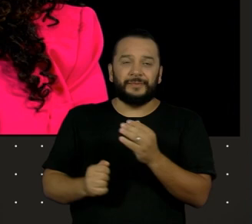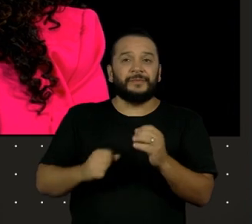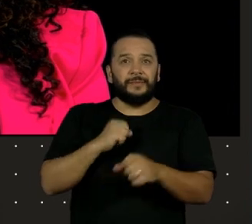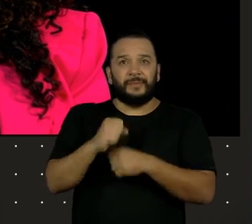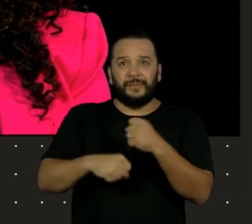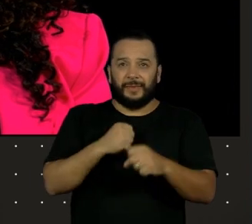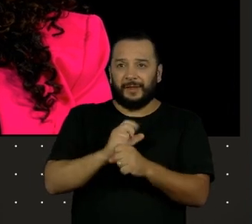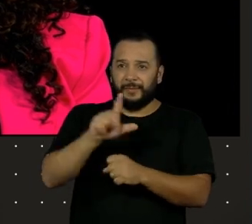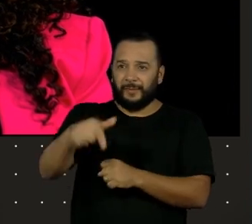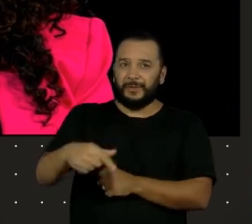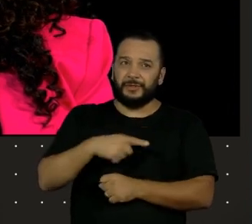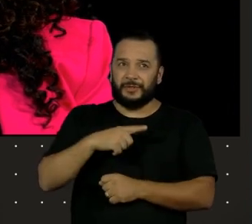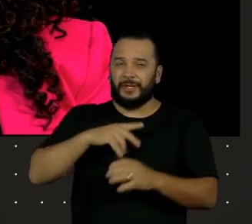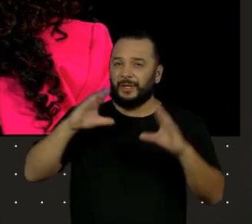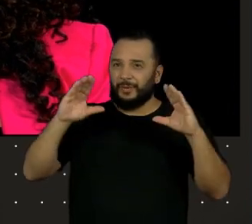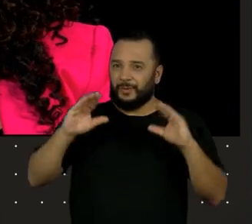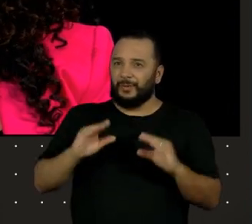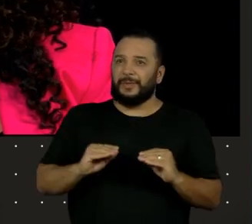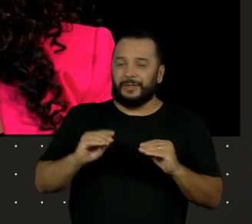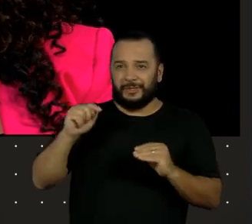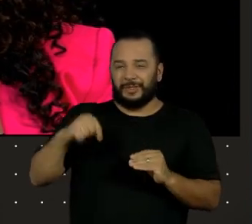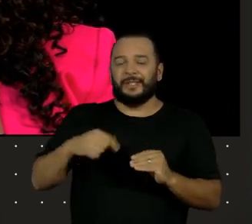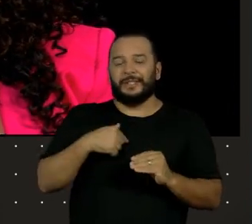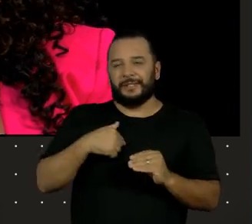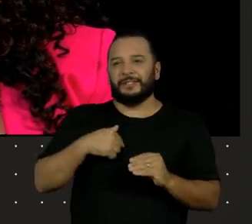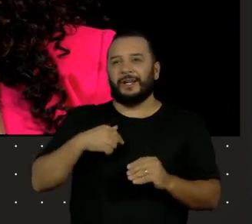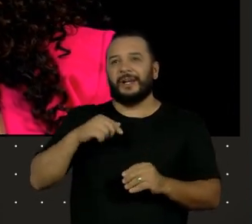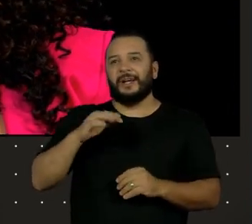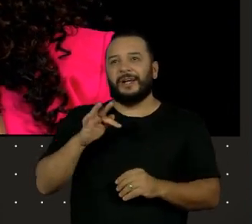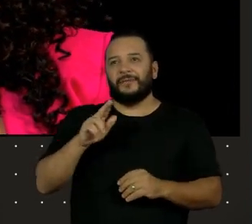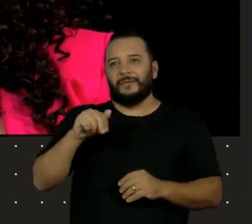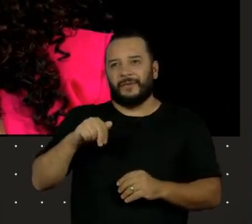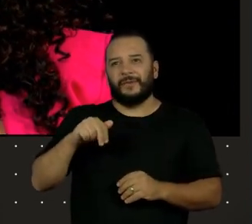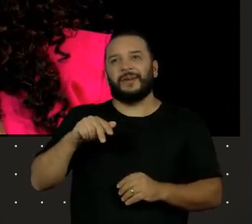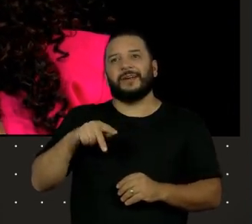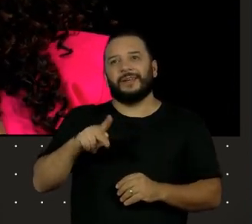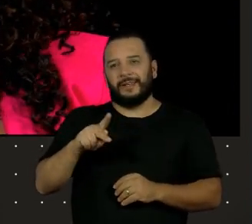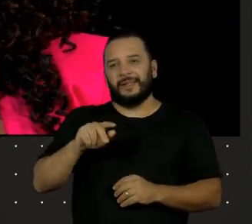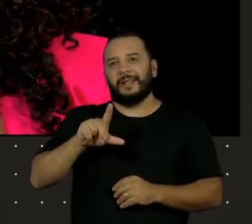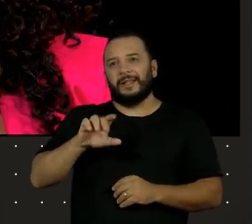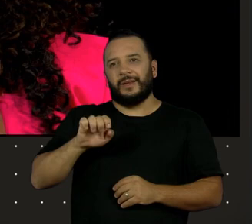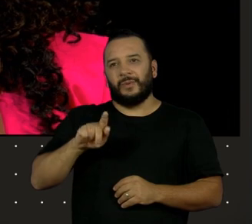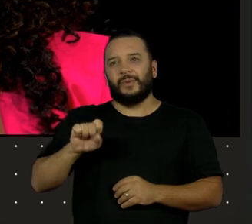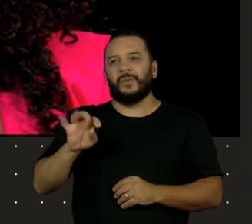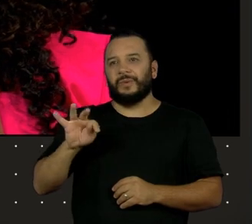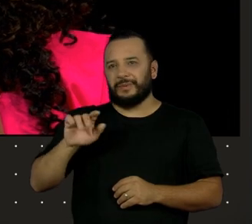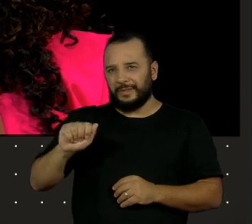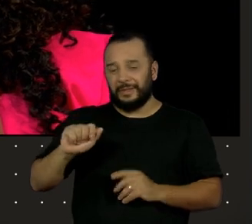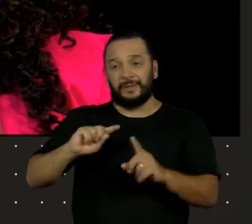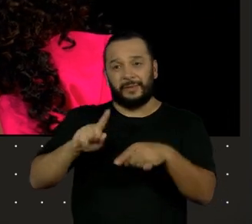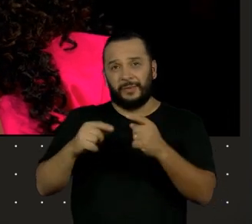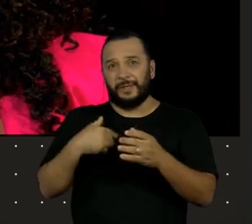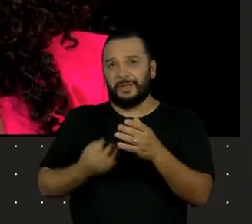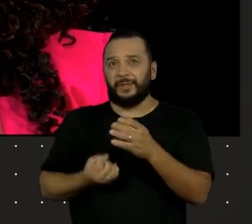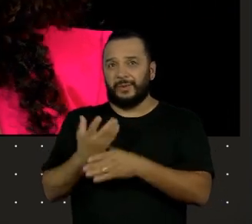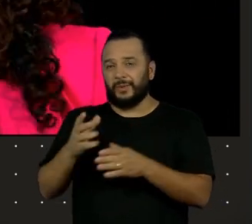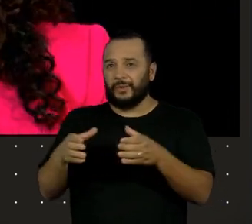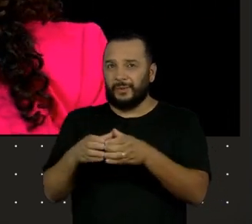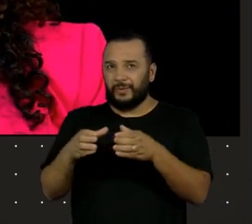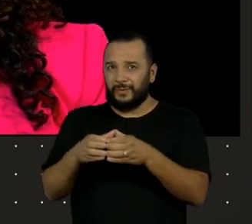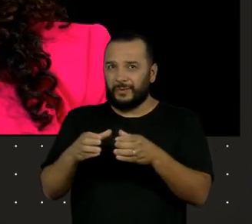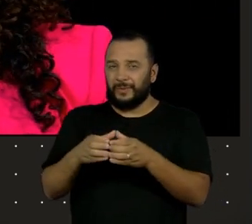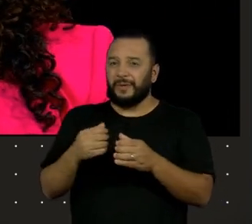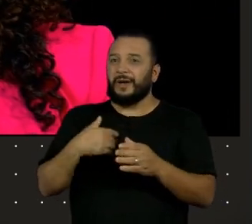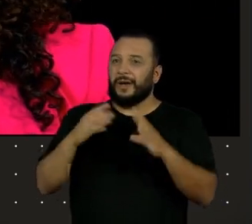uma noite aqui em São Paulo chamada funk como legusta que depois virou o nome da banda e nessa noite sempre